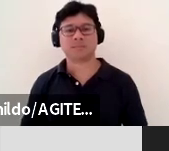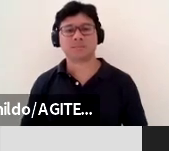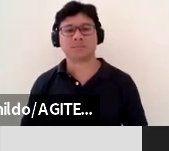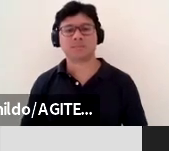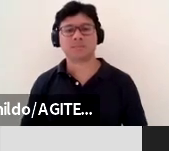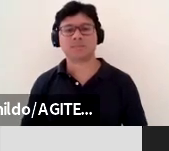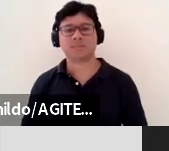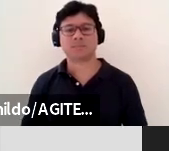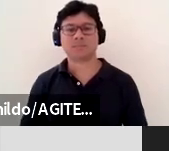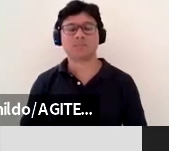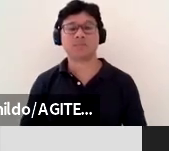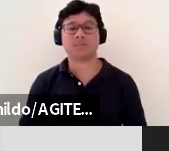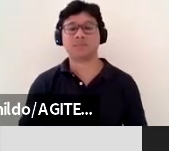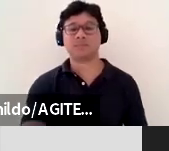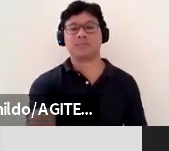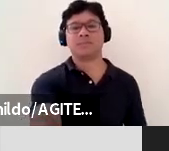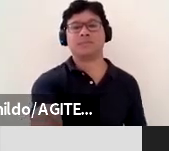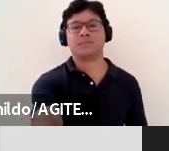Bom,